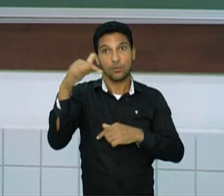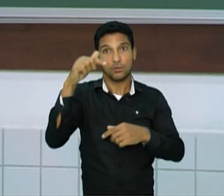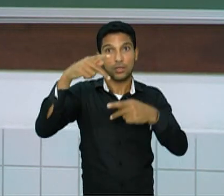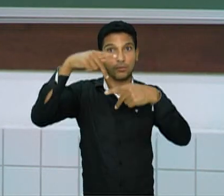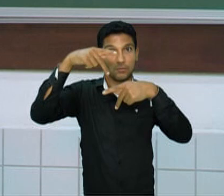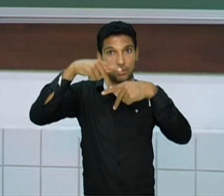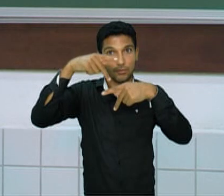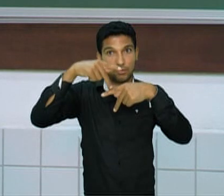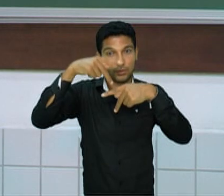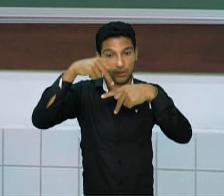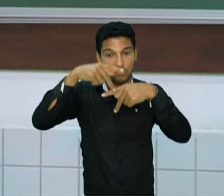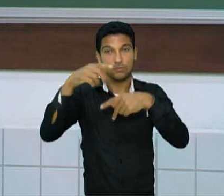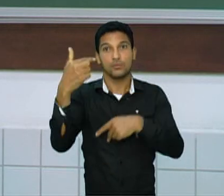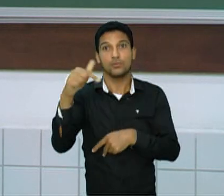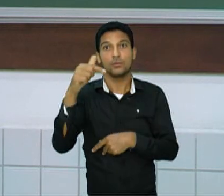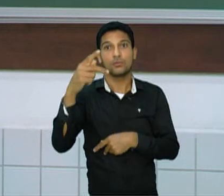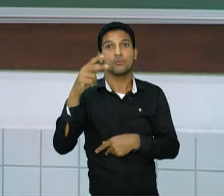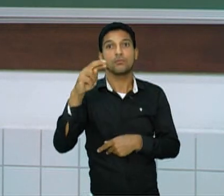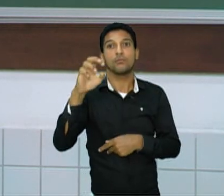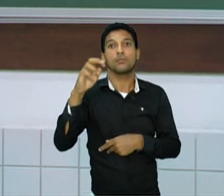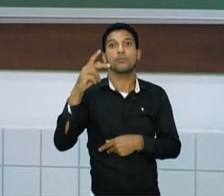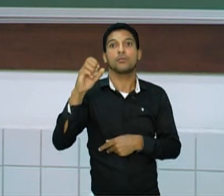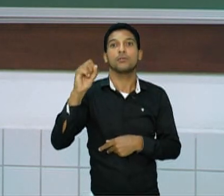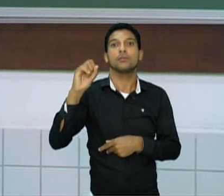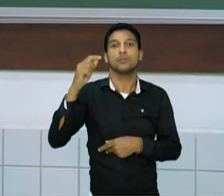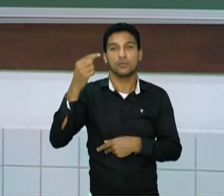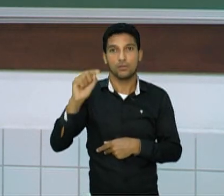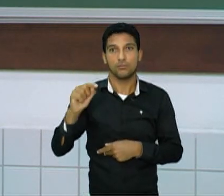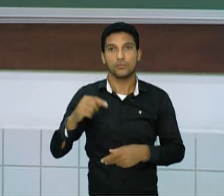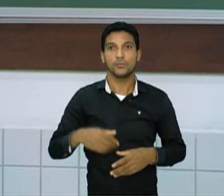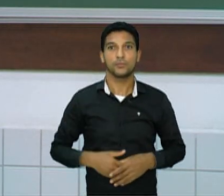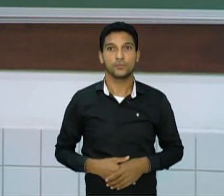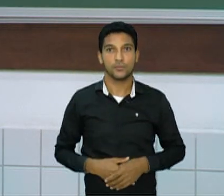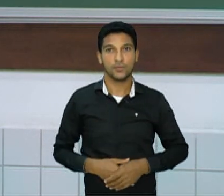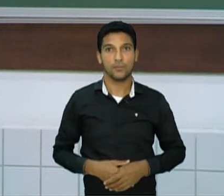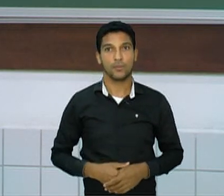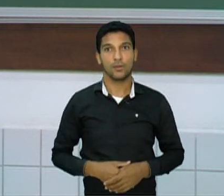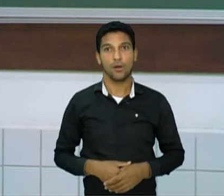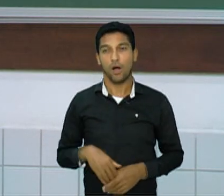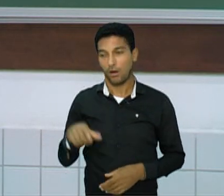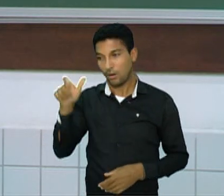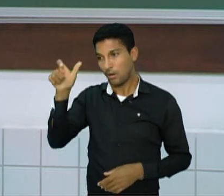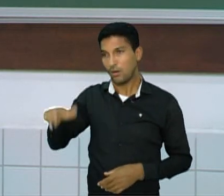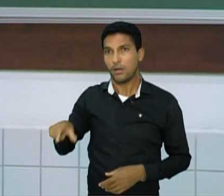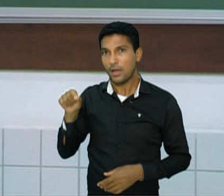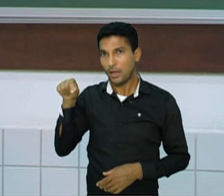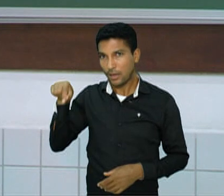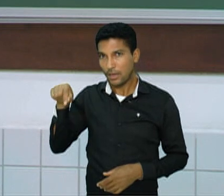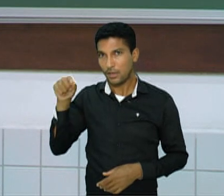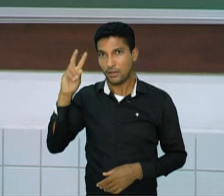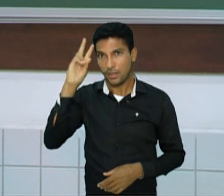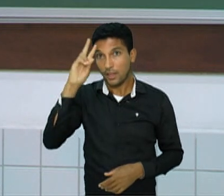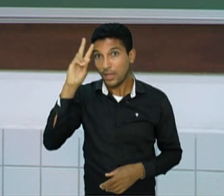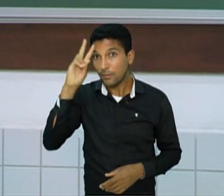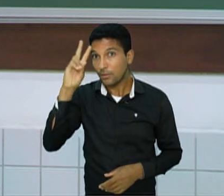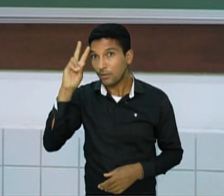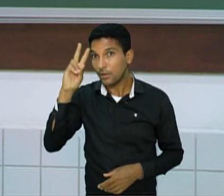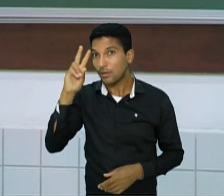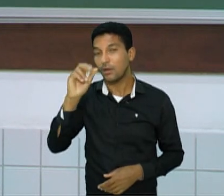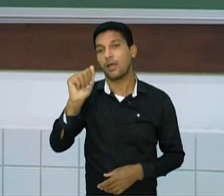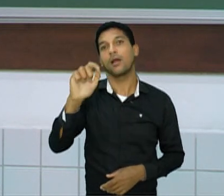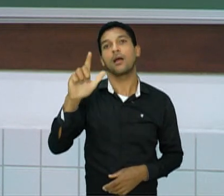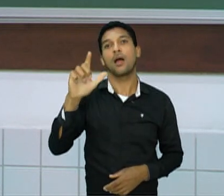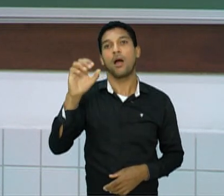Ok? Quem fala, fala algo. Tá? Agora vamos pensar outro verbo que não é direto.